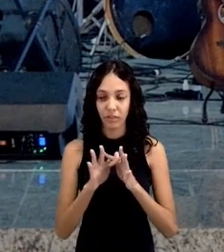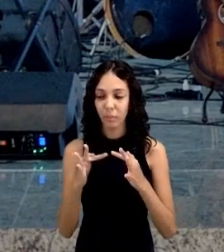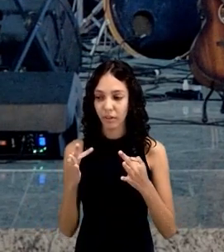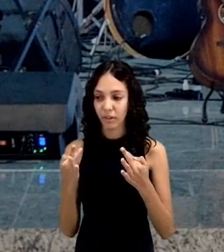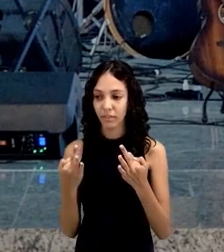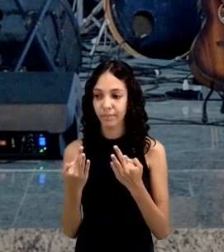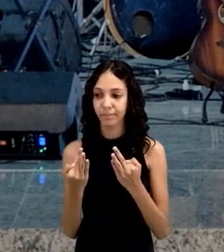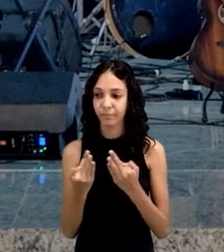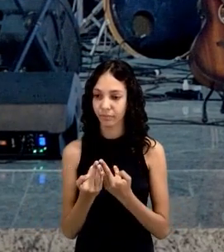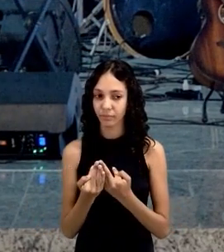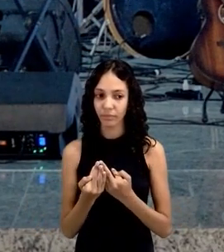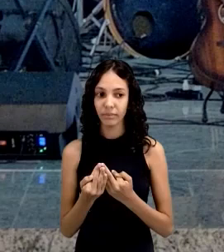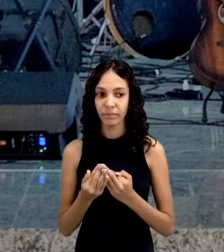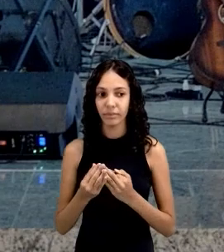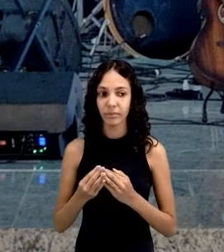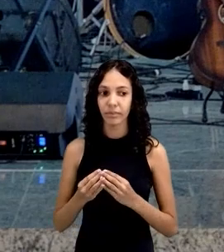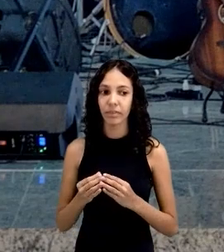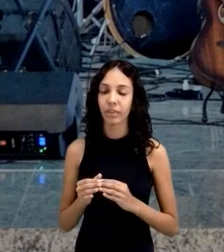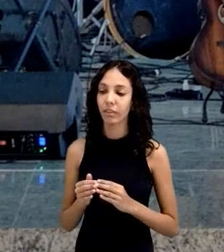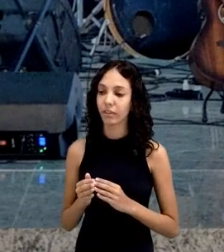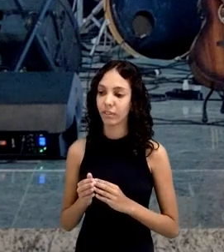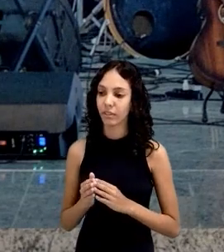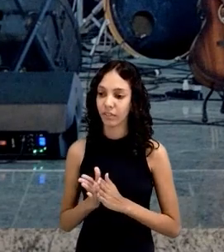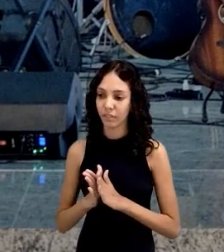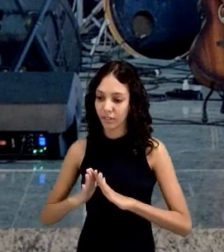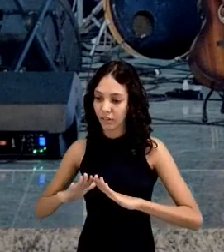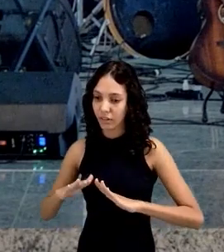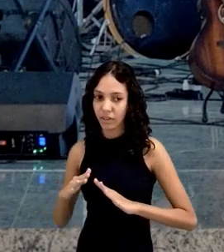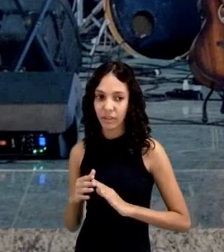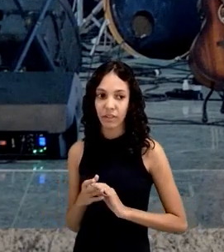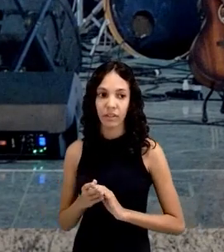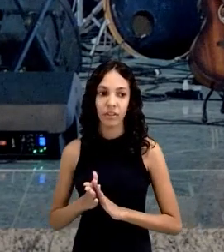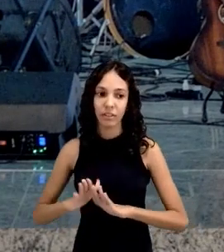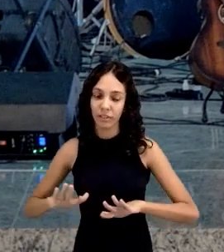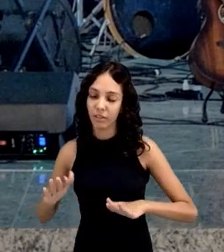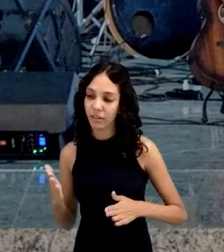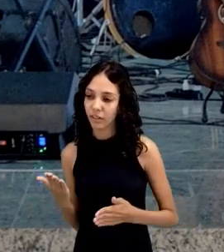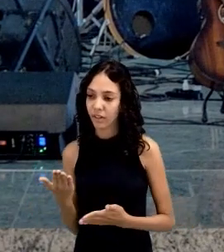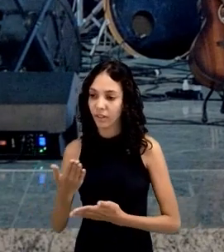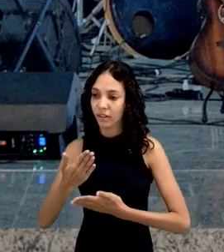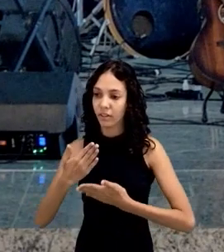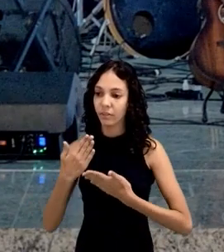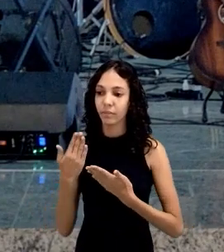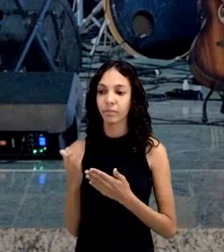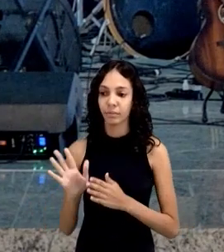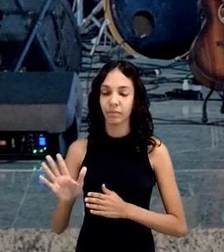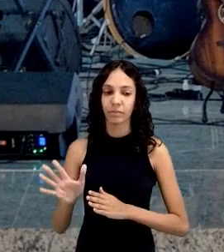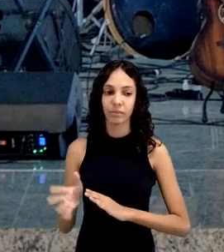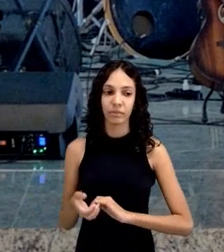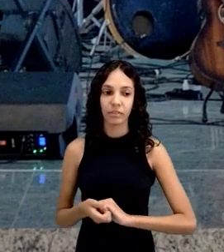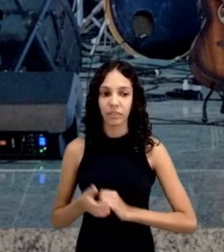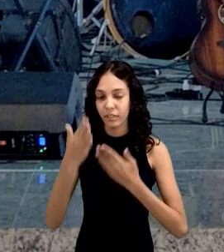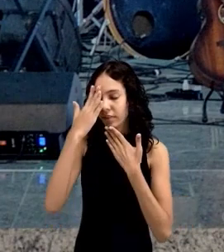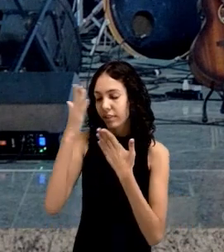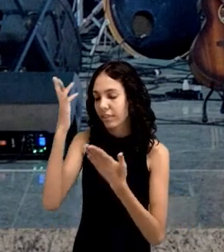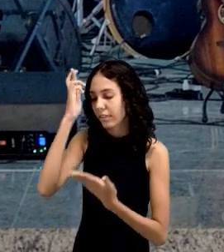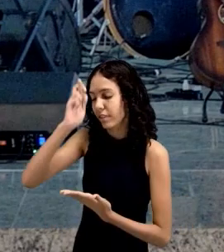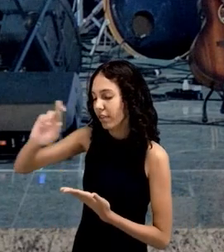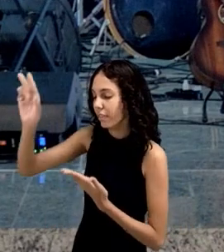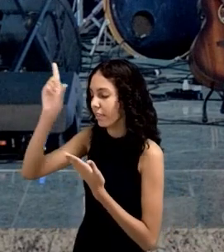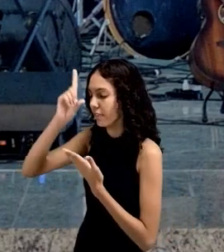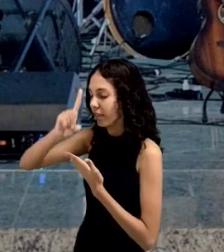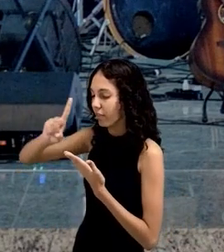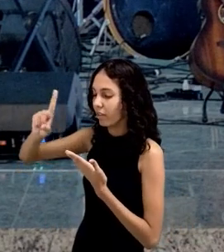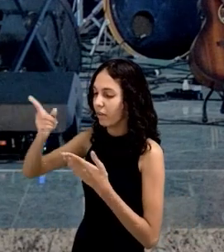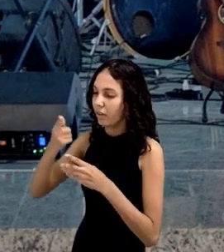as nossas vidas nessa noite. Vamos orar. Muito obrigado, Senhor Deus, porque Tu és maravilhoso, Senhor Deus, porque Tu